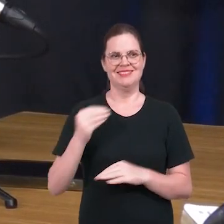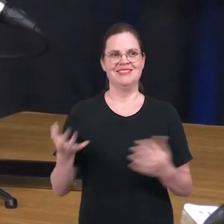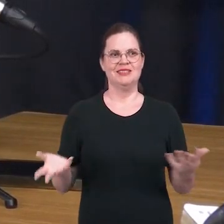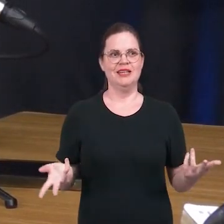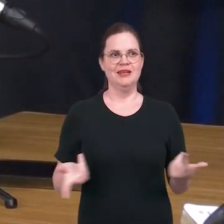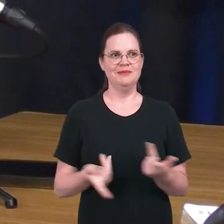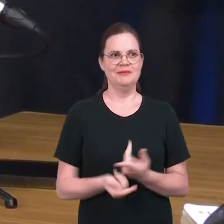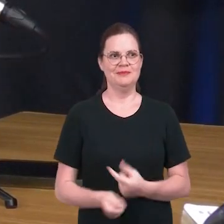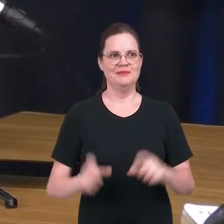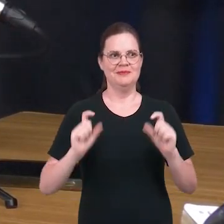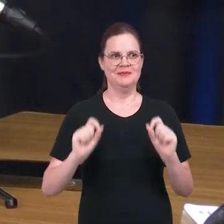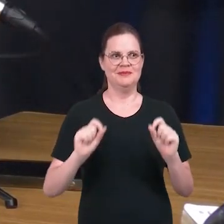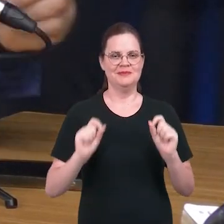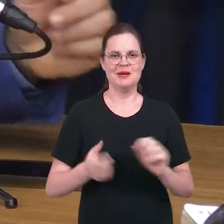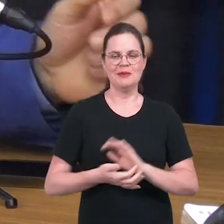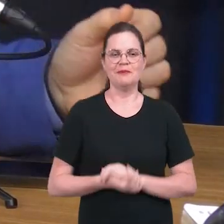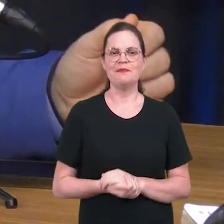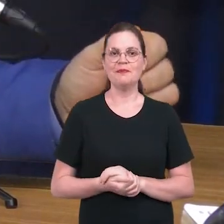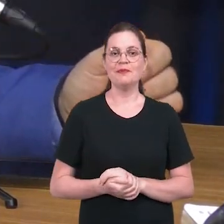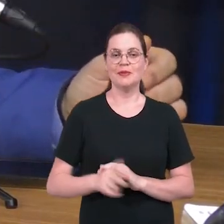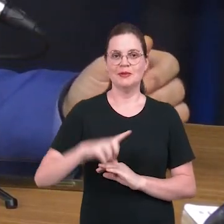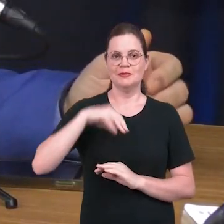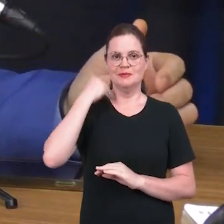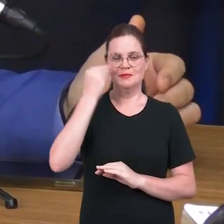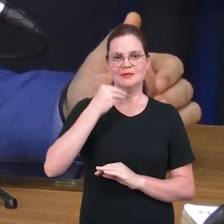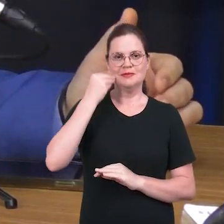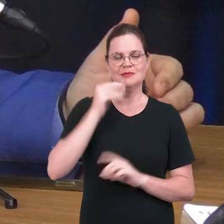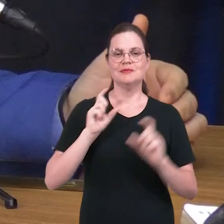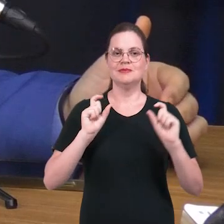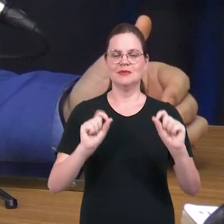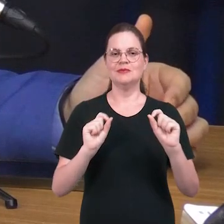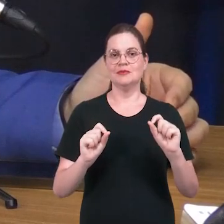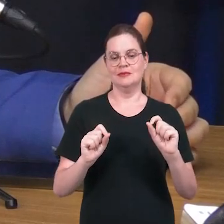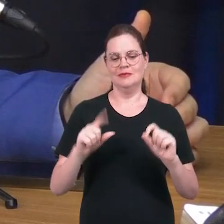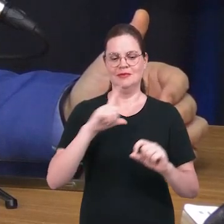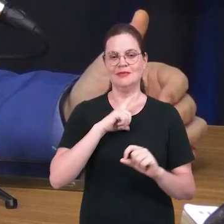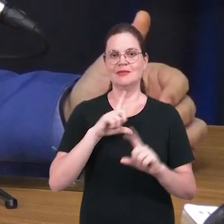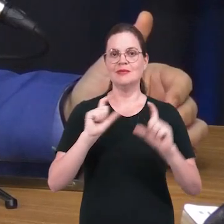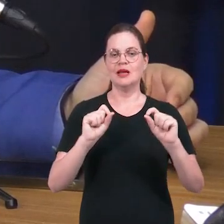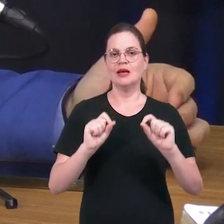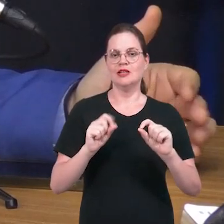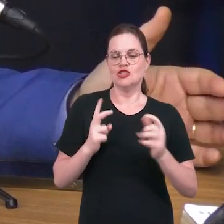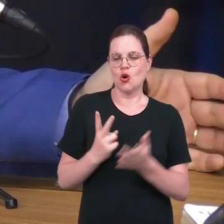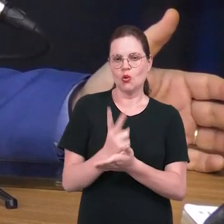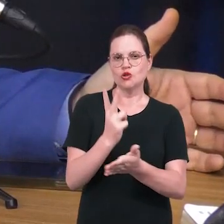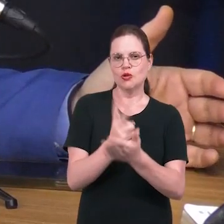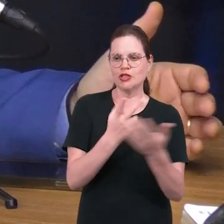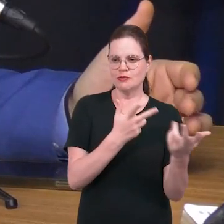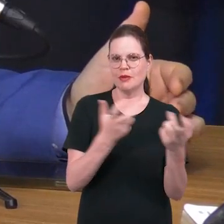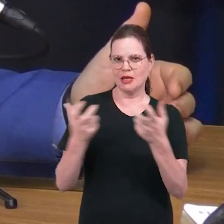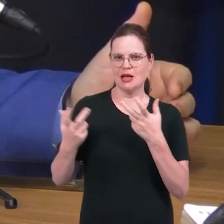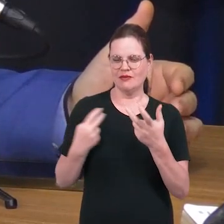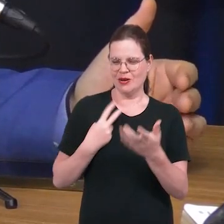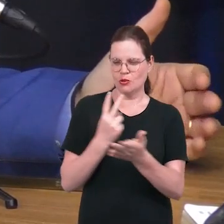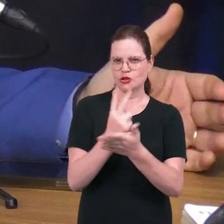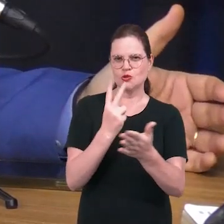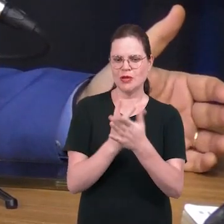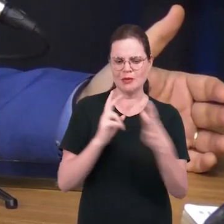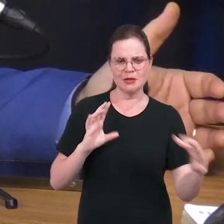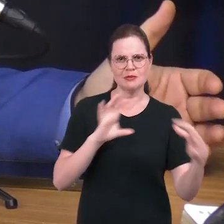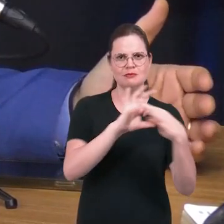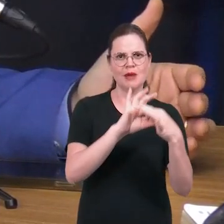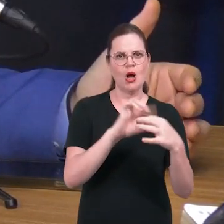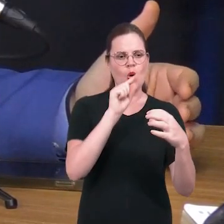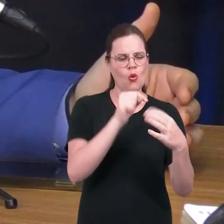nós vivemos, porque você vê que o elemento de continuidade, o elemento de